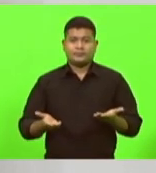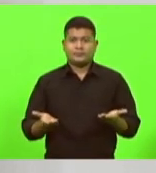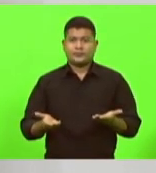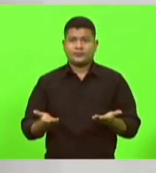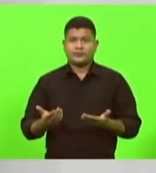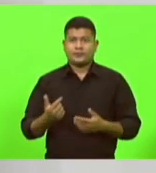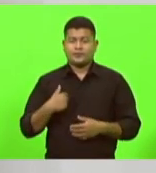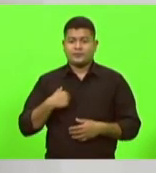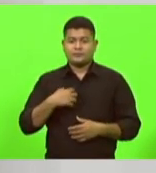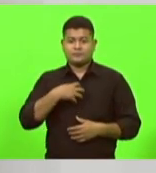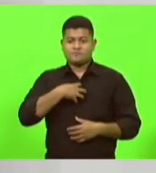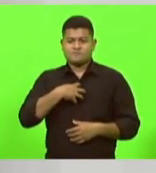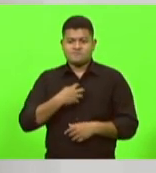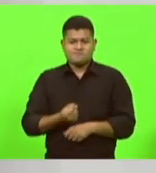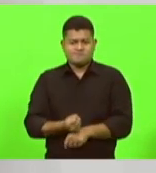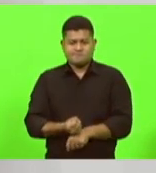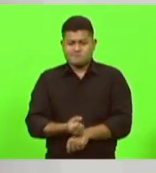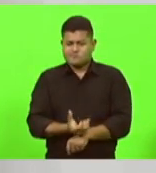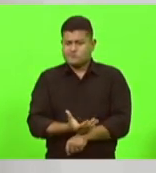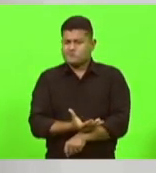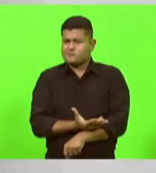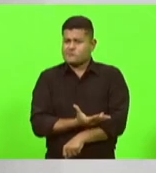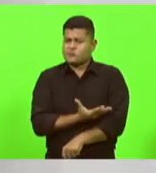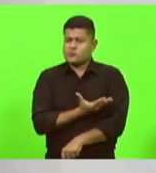emoção e com tanta